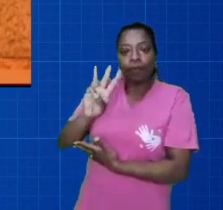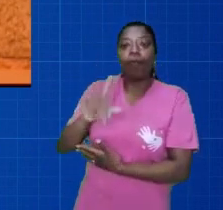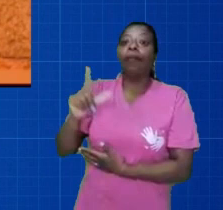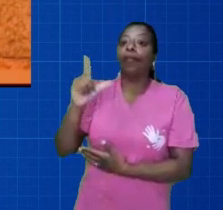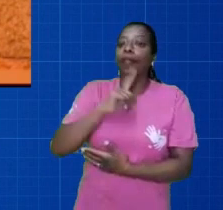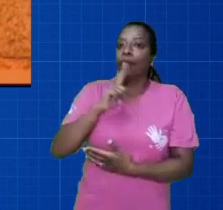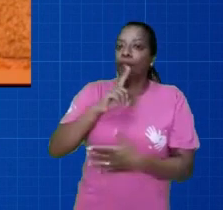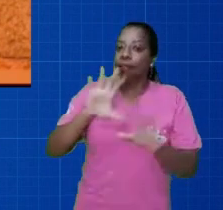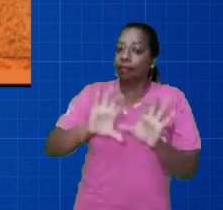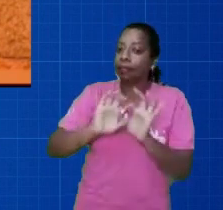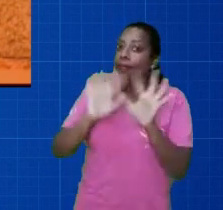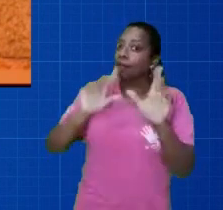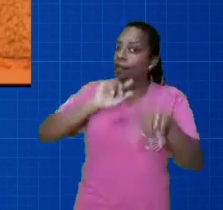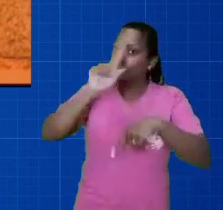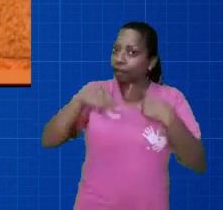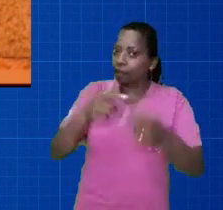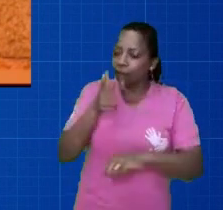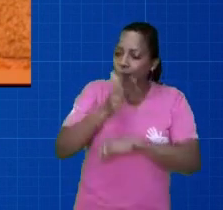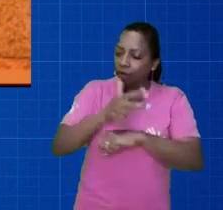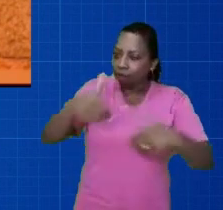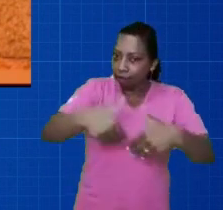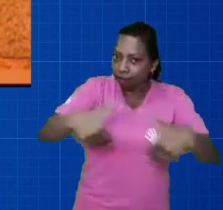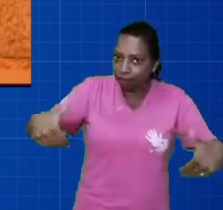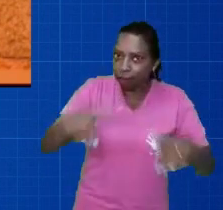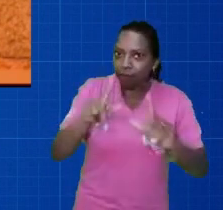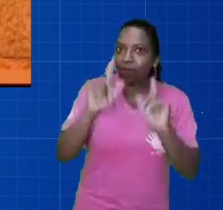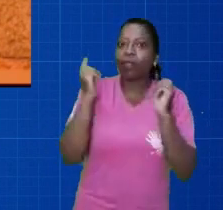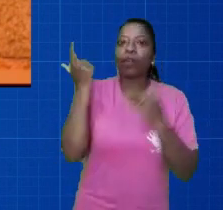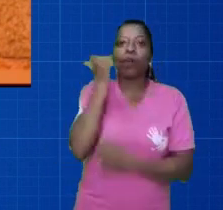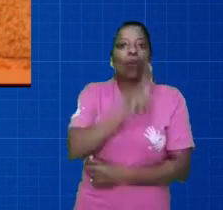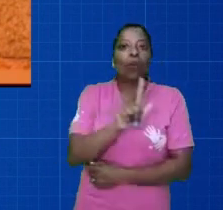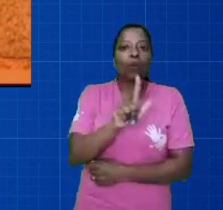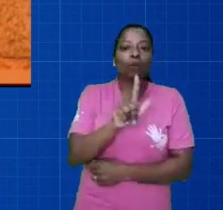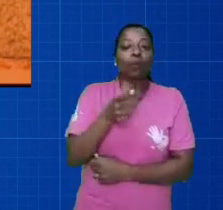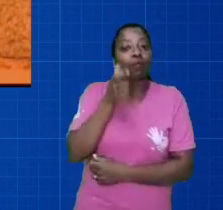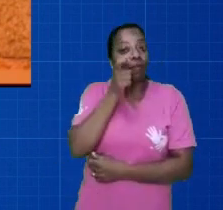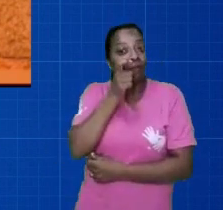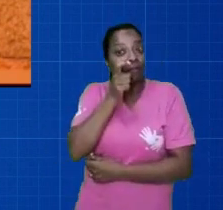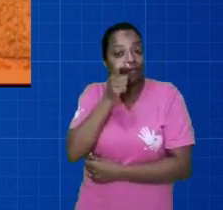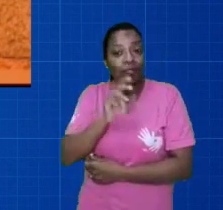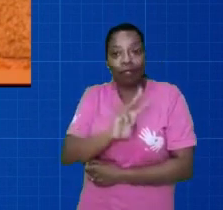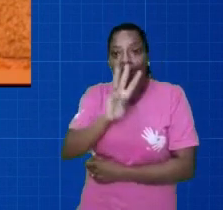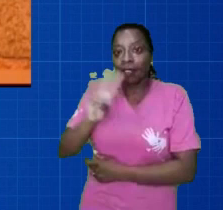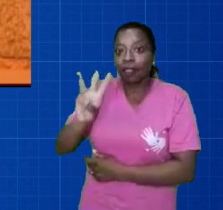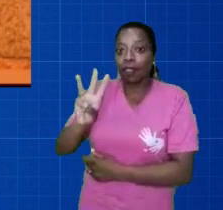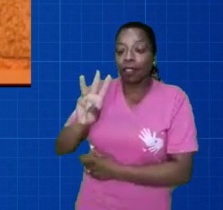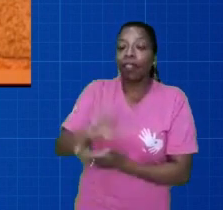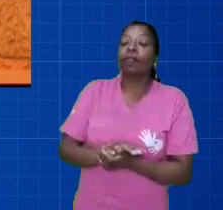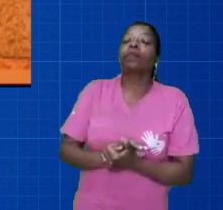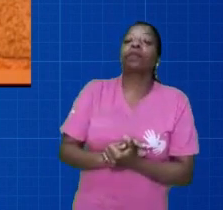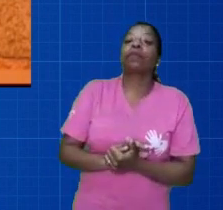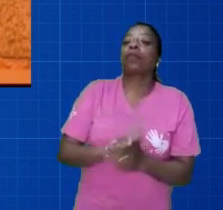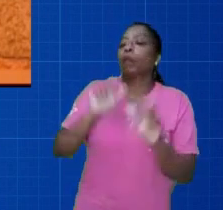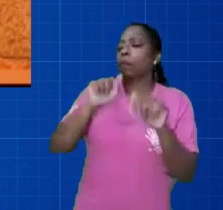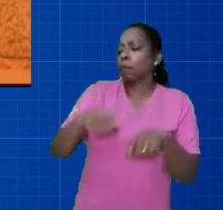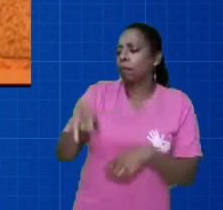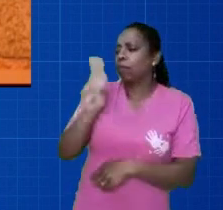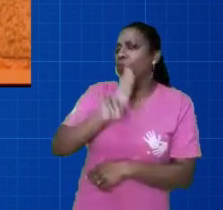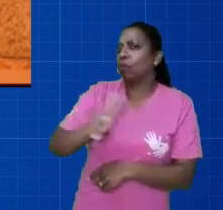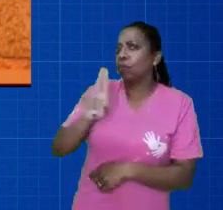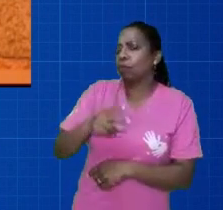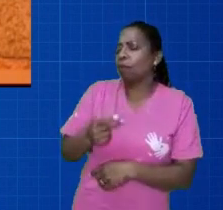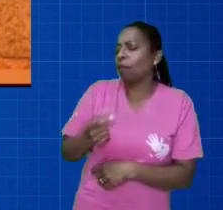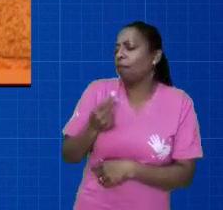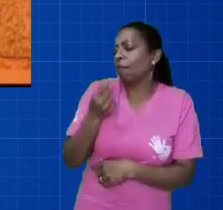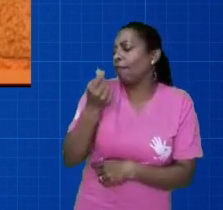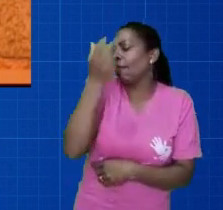site que vai estar disponível também na descrição desse vídeo quando vocês acessarem. Ela é ecológica e ela dura